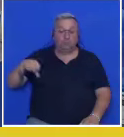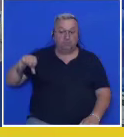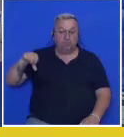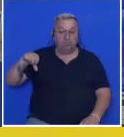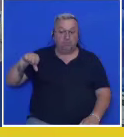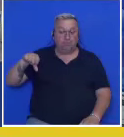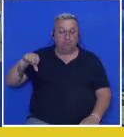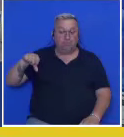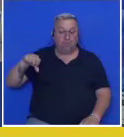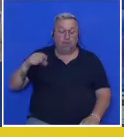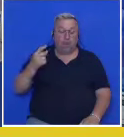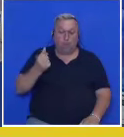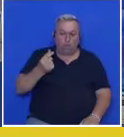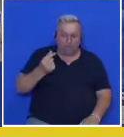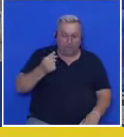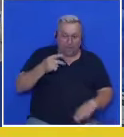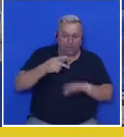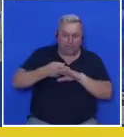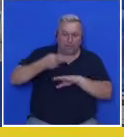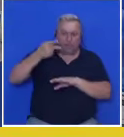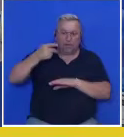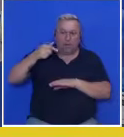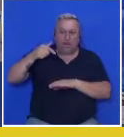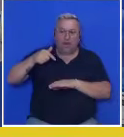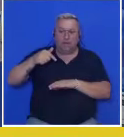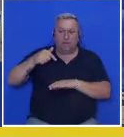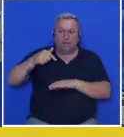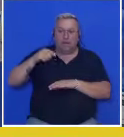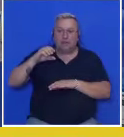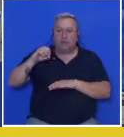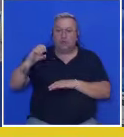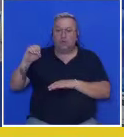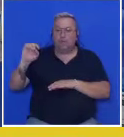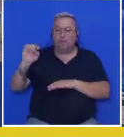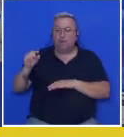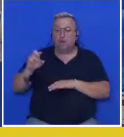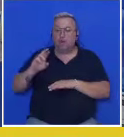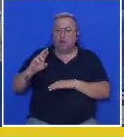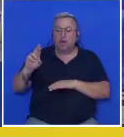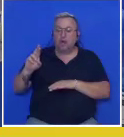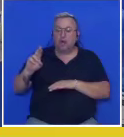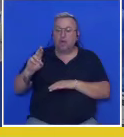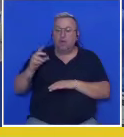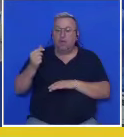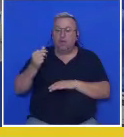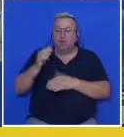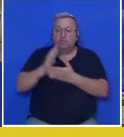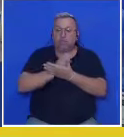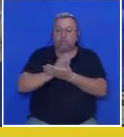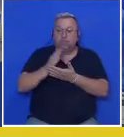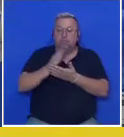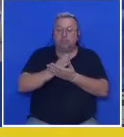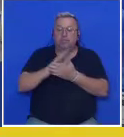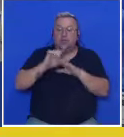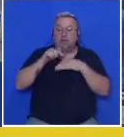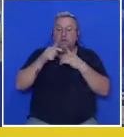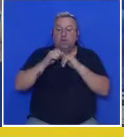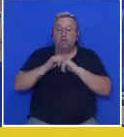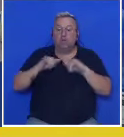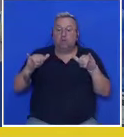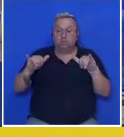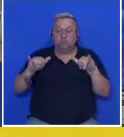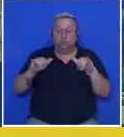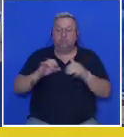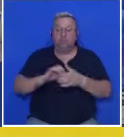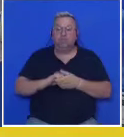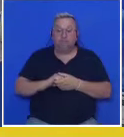449 do dia de sorte. O prêmio estimado está em R$ 700 mil. O valor exato de premiação será divulgado após um rateio